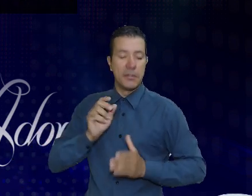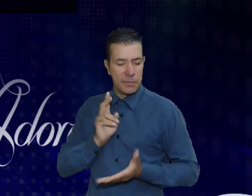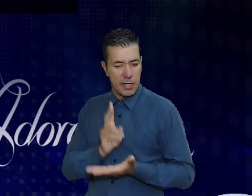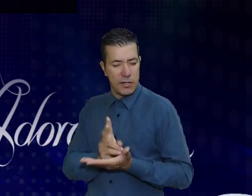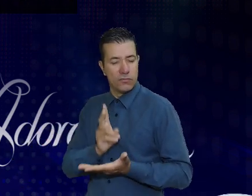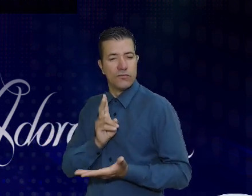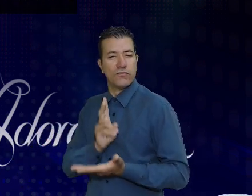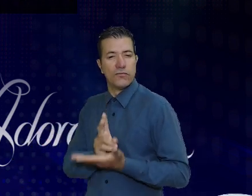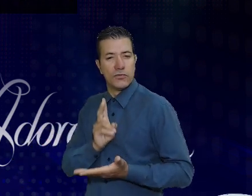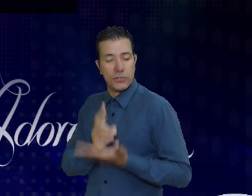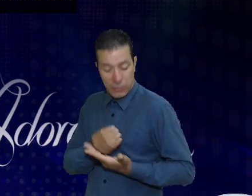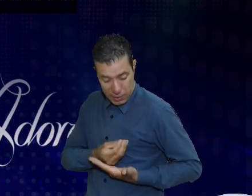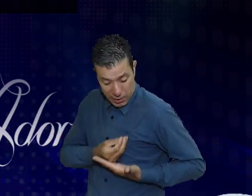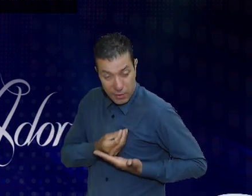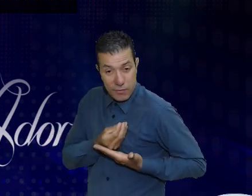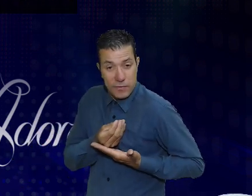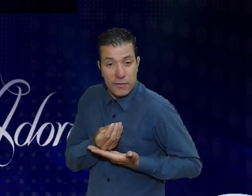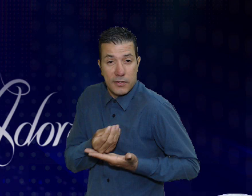jornada